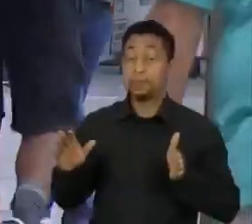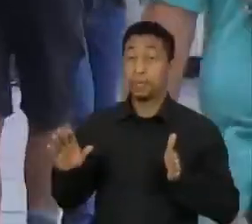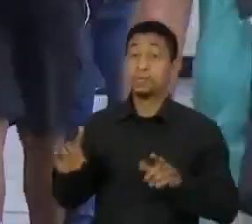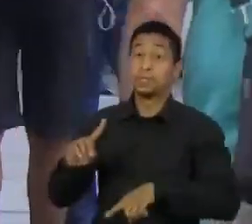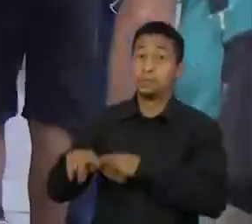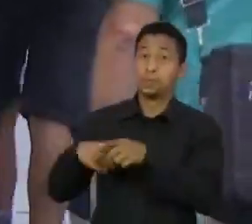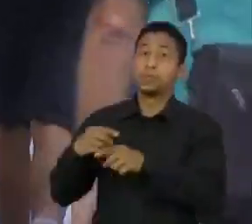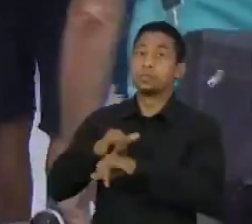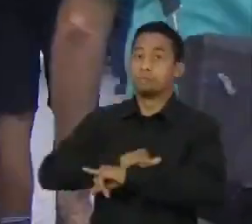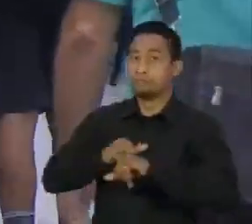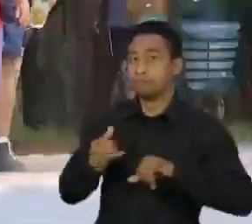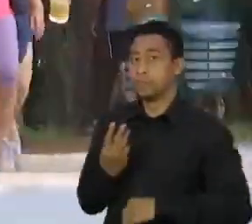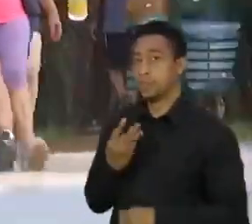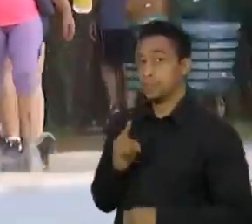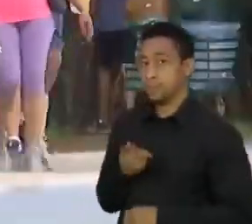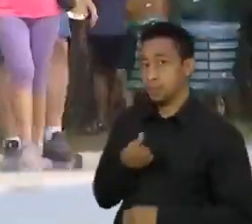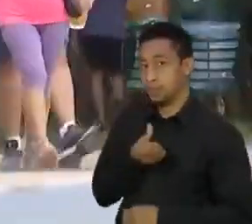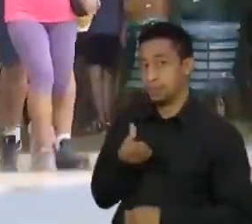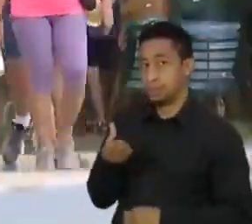com